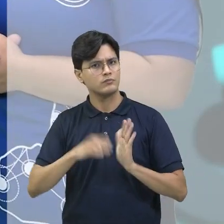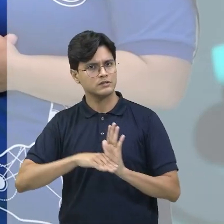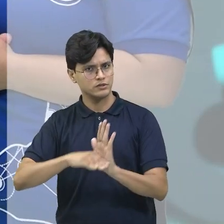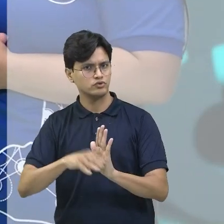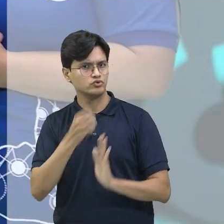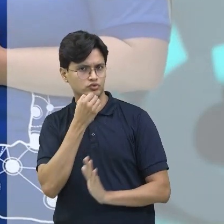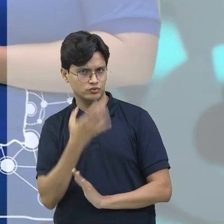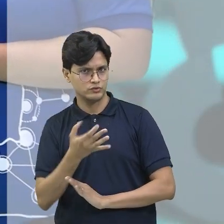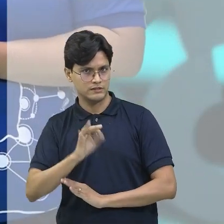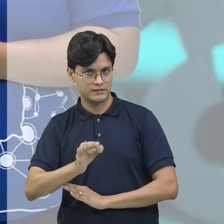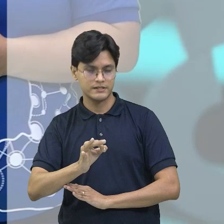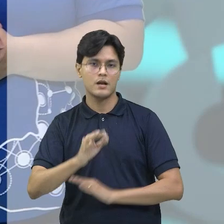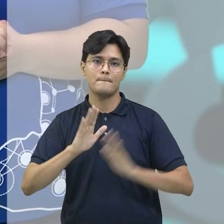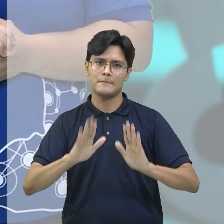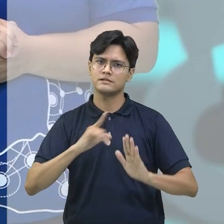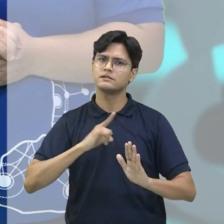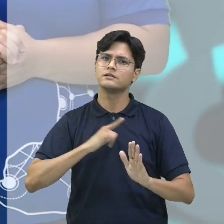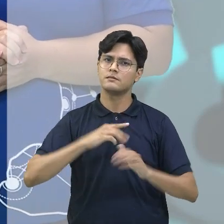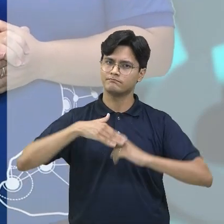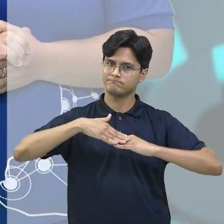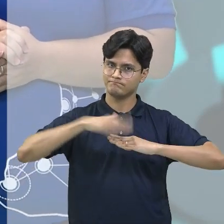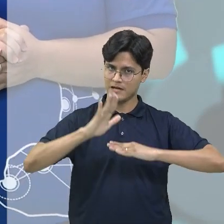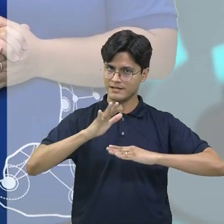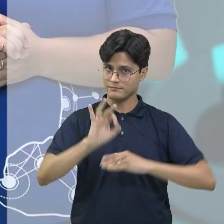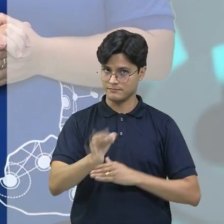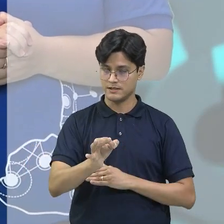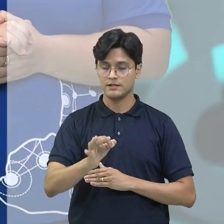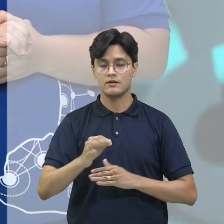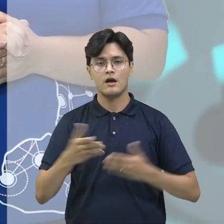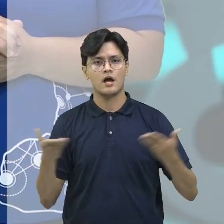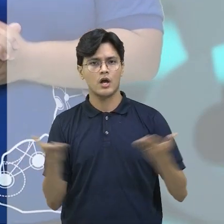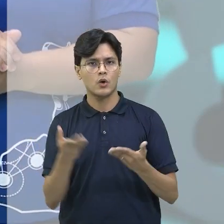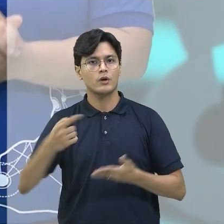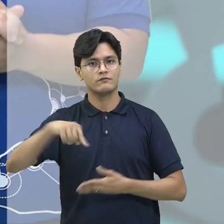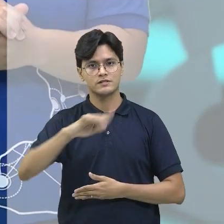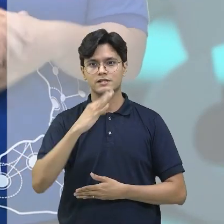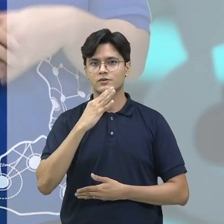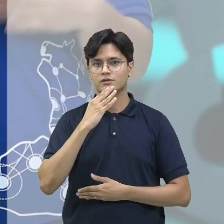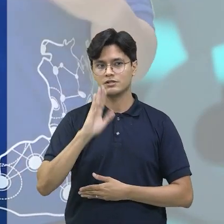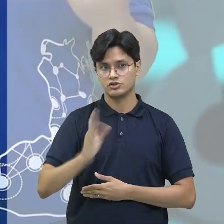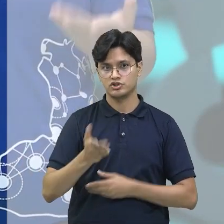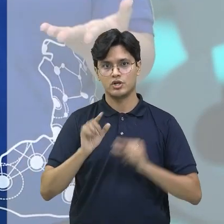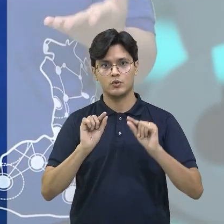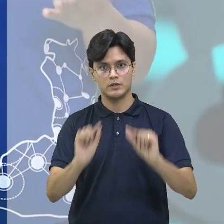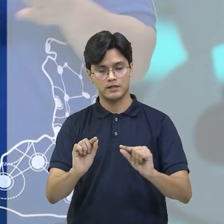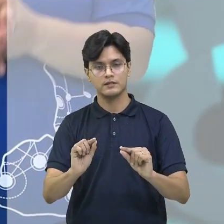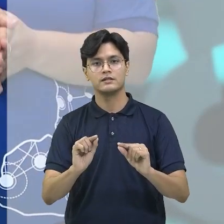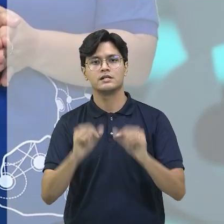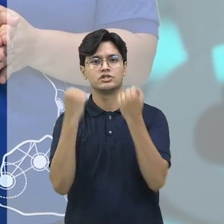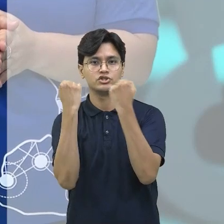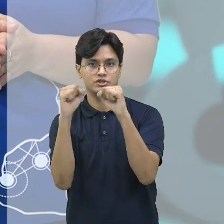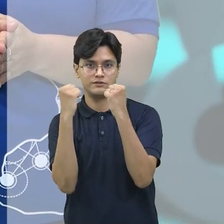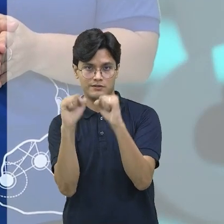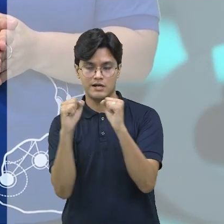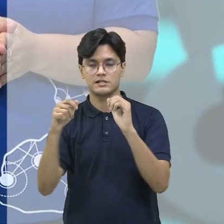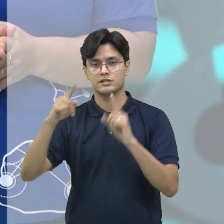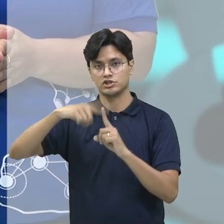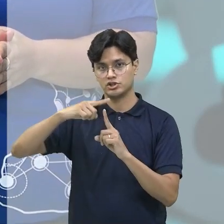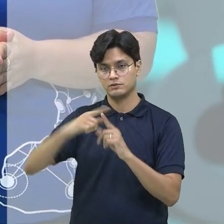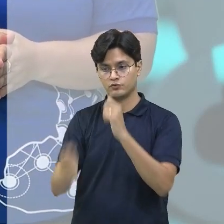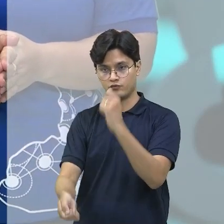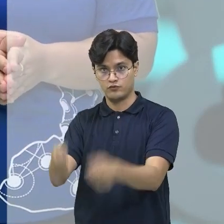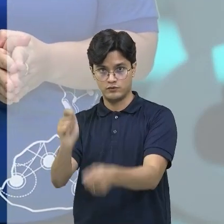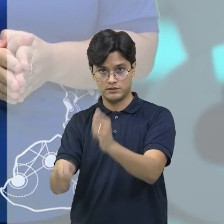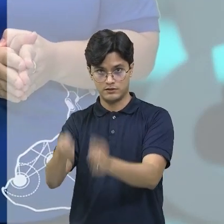tá certo? Muito bem, agora que vocês já conheceram aí a ginástica funcional, o treinamento funcional,